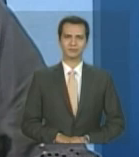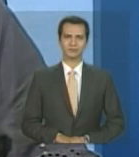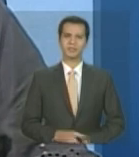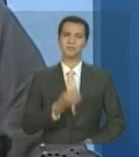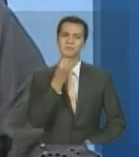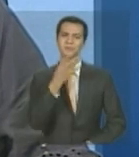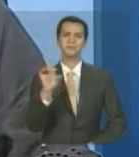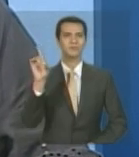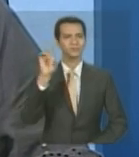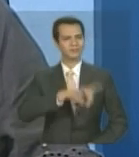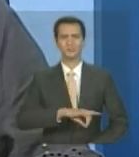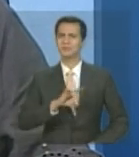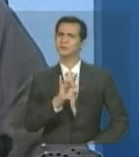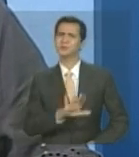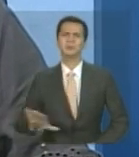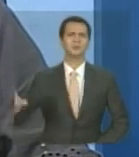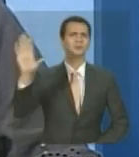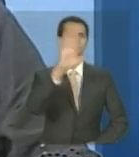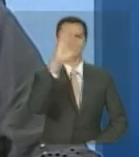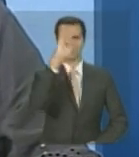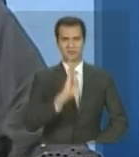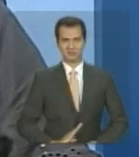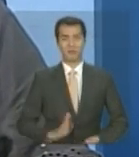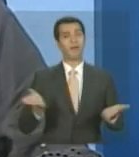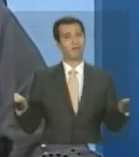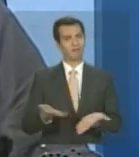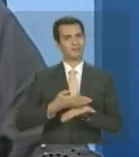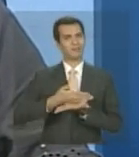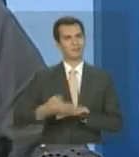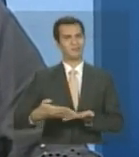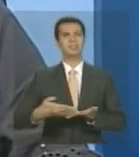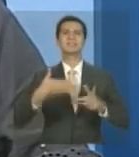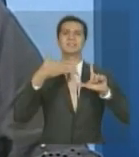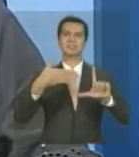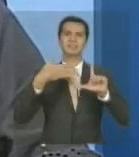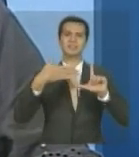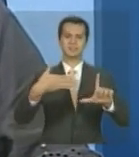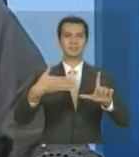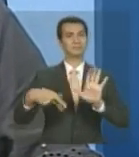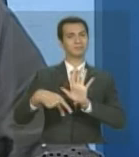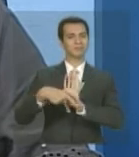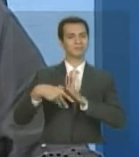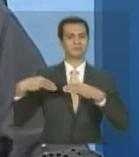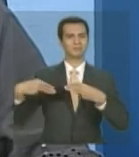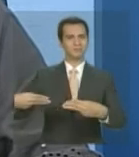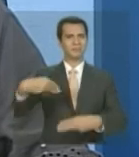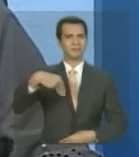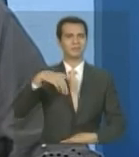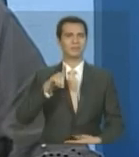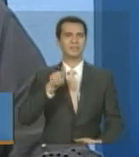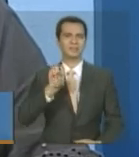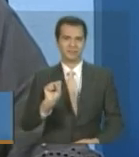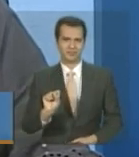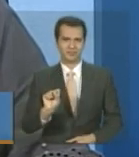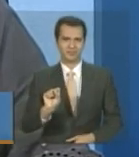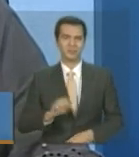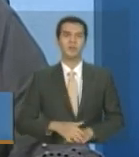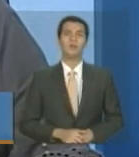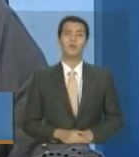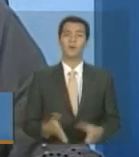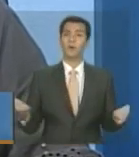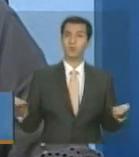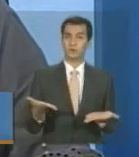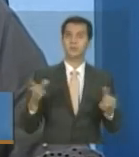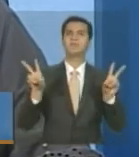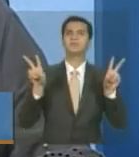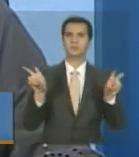Bom dia, você em todo o Brasil. Começa agora mais uma teleconferência do Ministério do Desenvolvimento Social e Combate à Fome. Hoje vamos